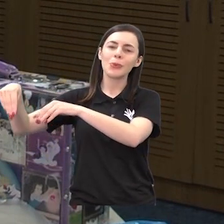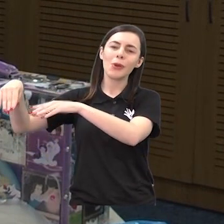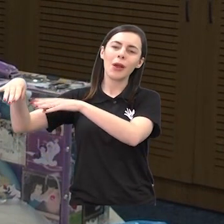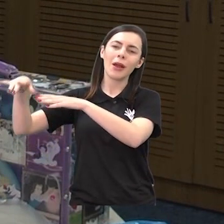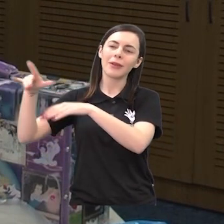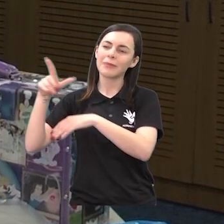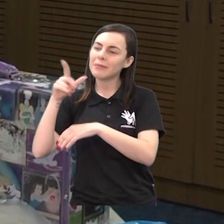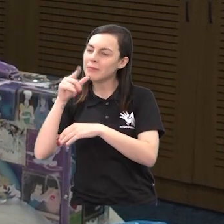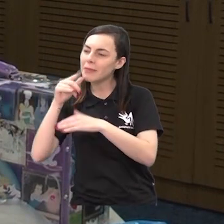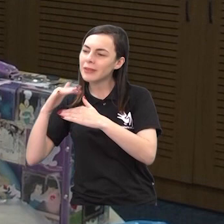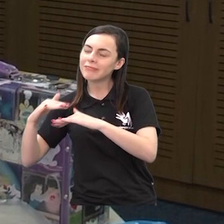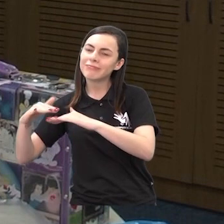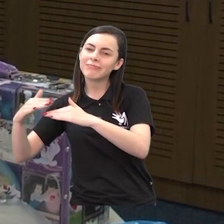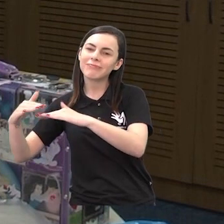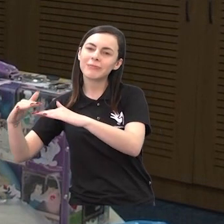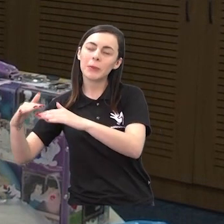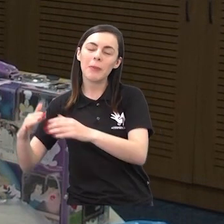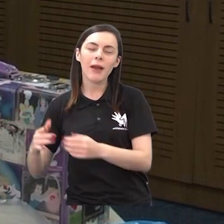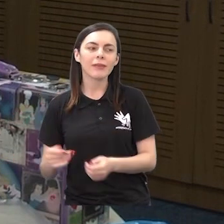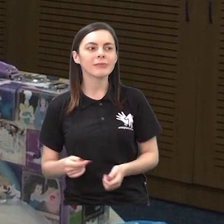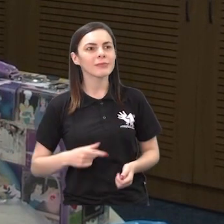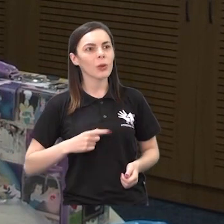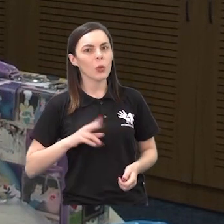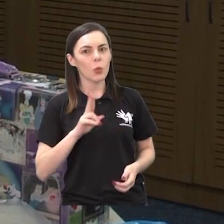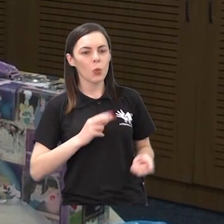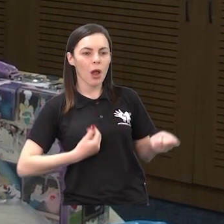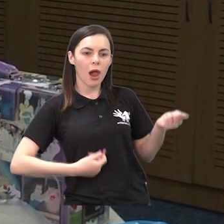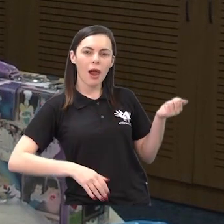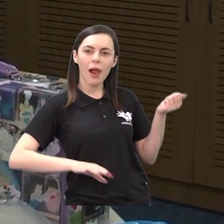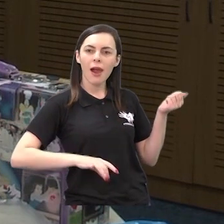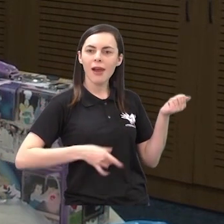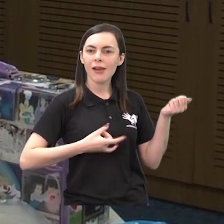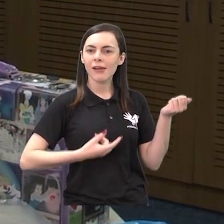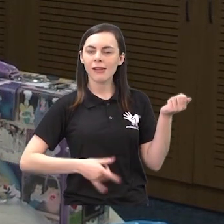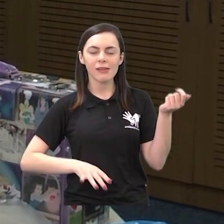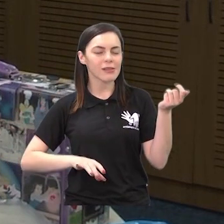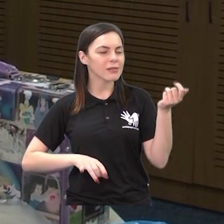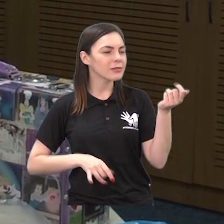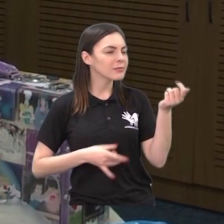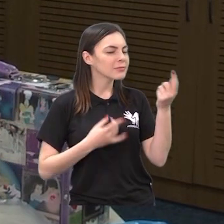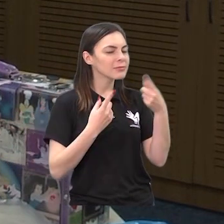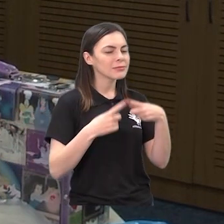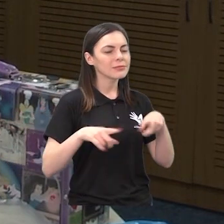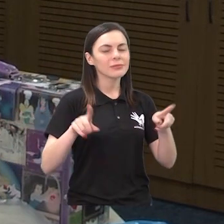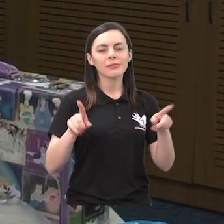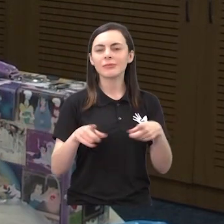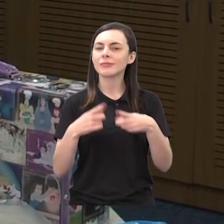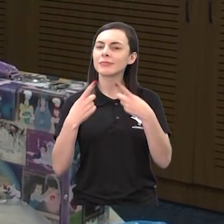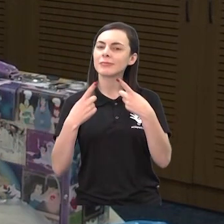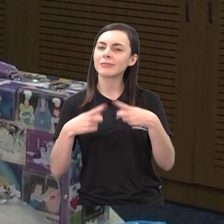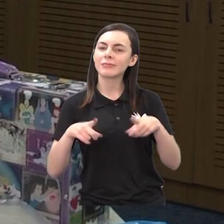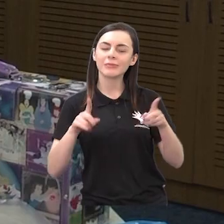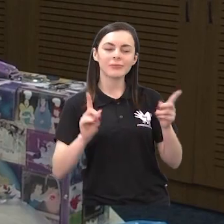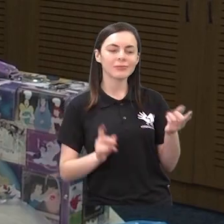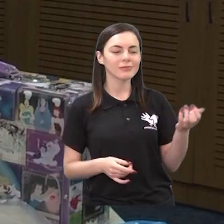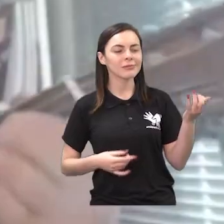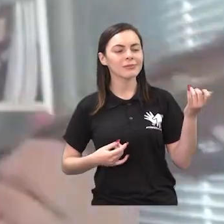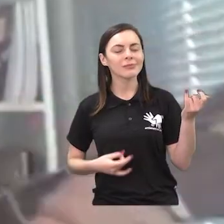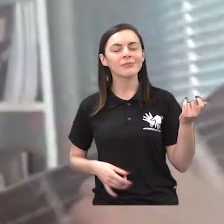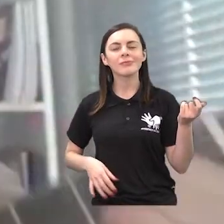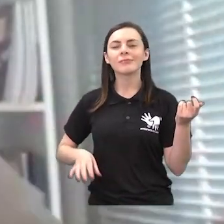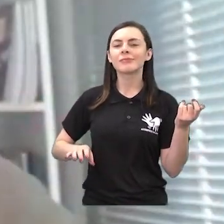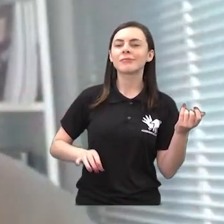voltou à beira do mar, pegou seu violãozinho e então tocou uma linda canção para Lucinha.